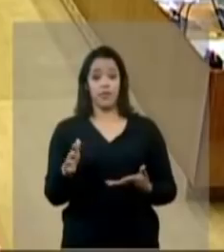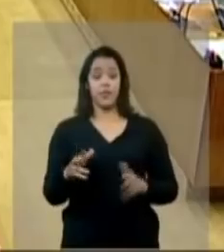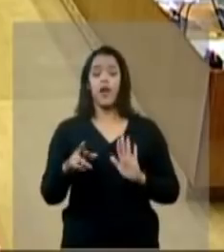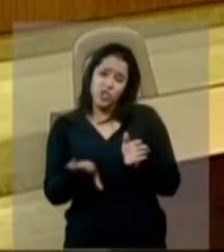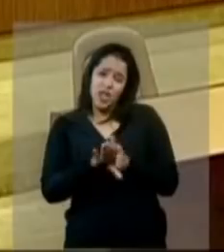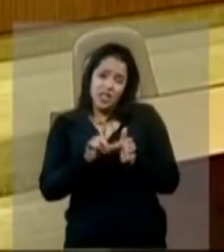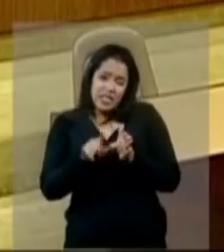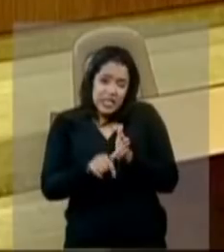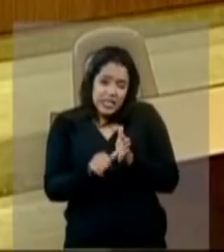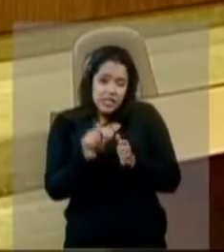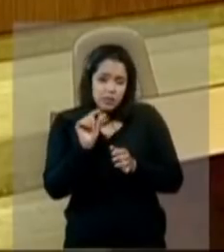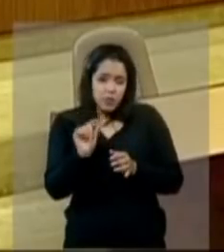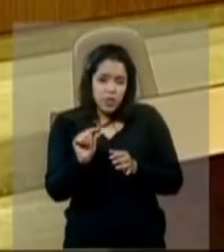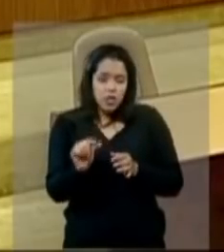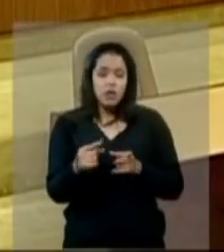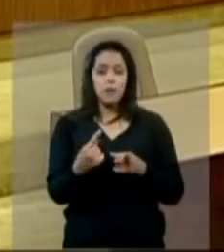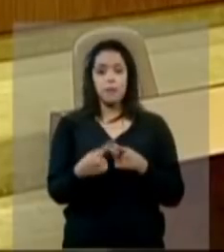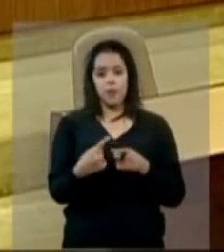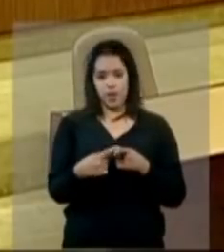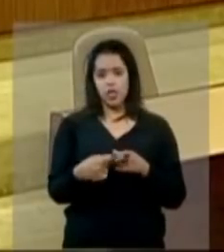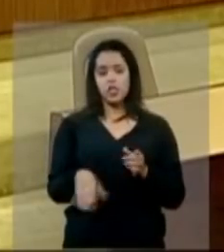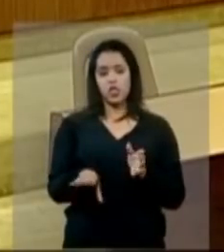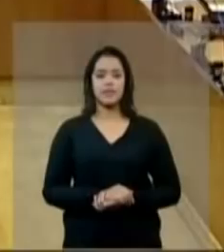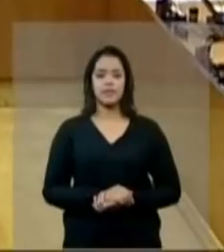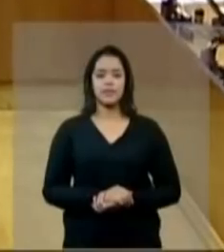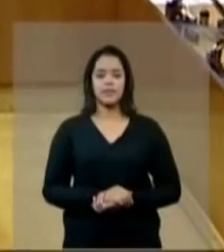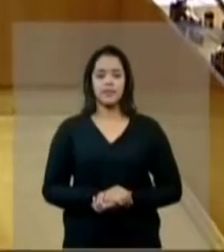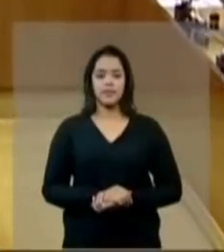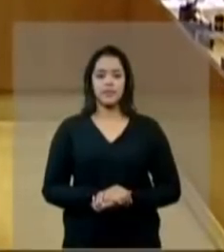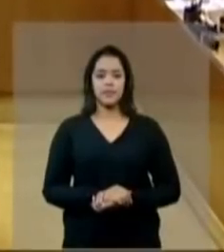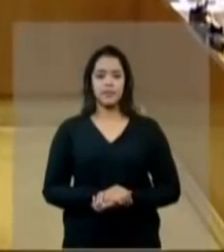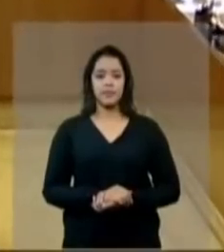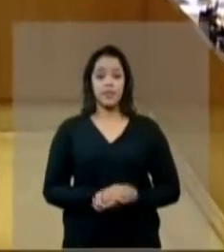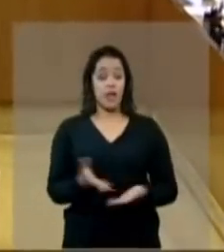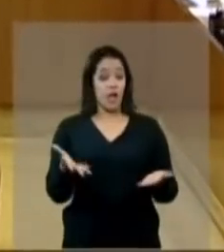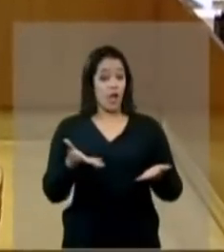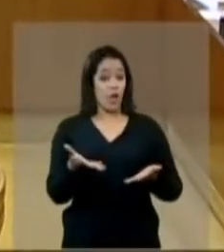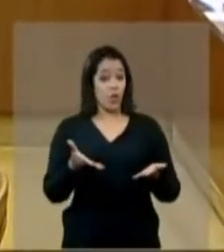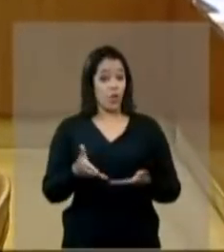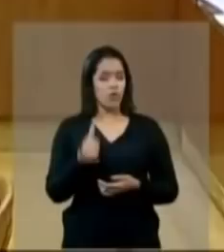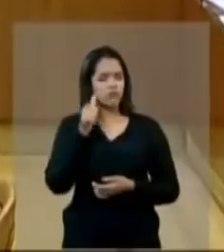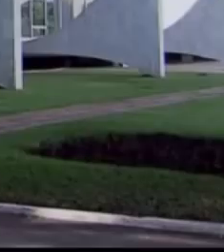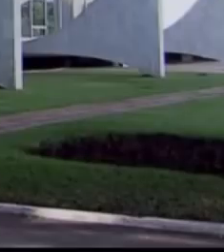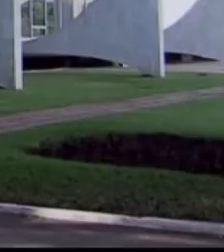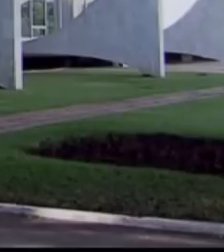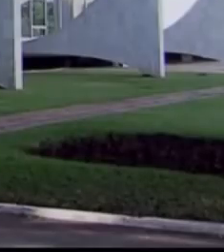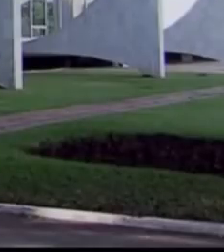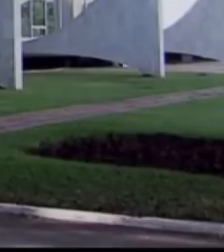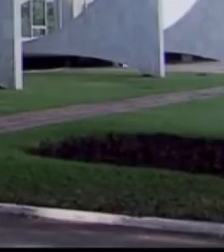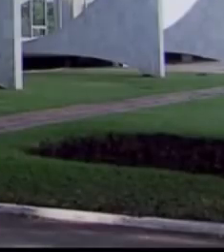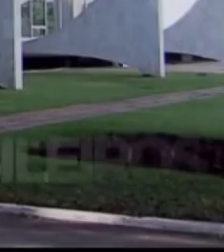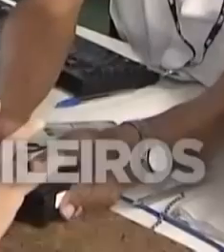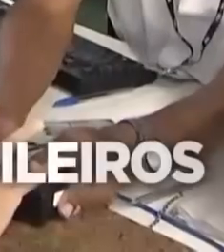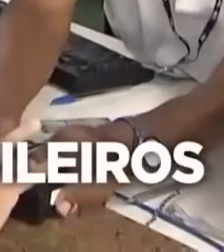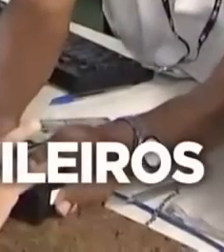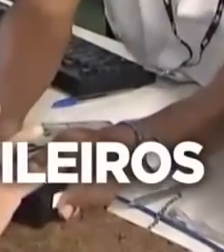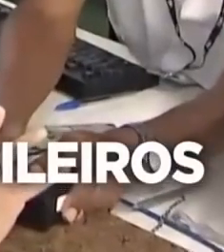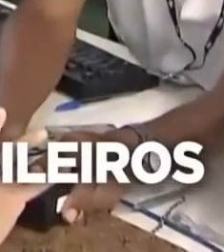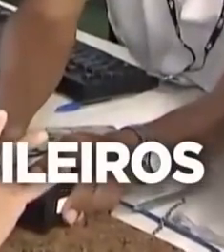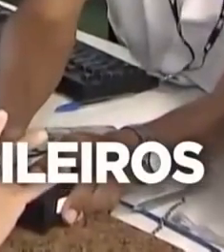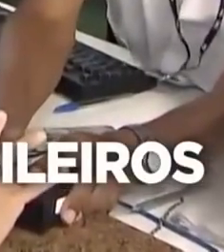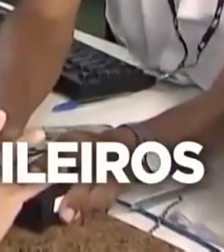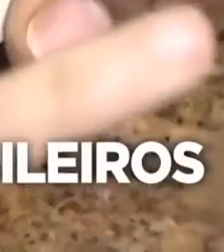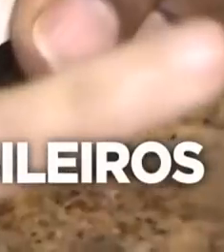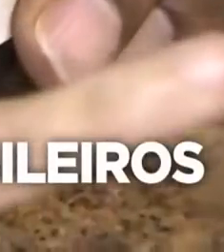do PSB. A votação final ficou em 7 votos a 2 contra o pedido. Com a decisão do STF, quase